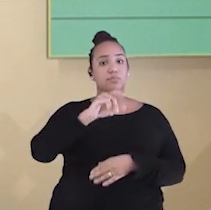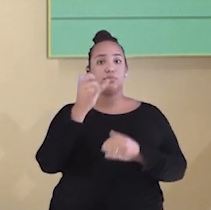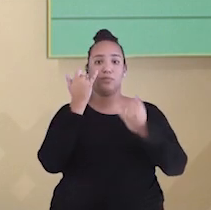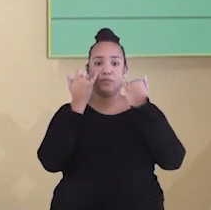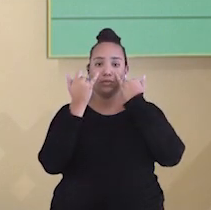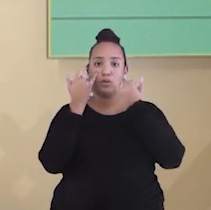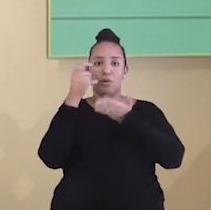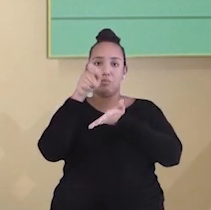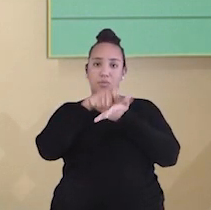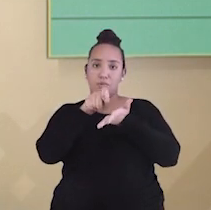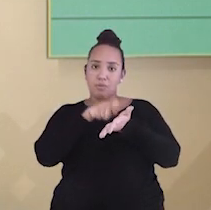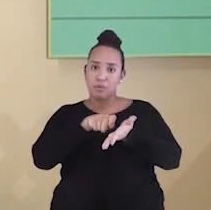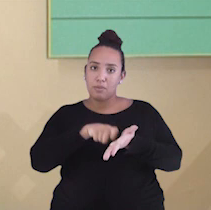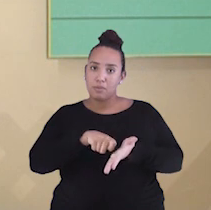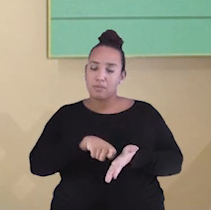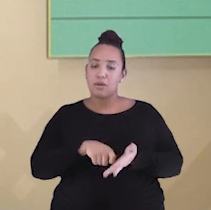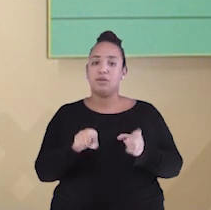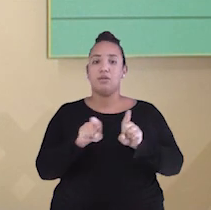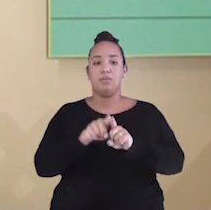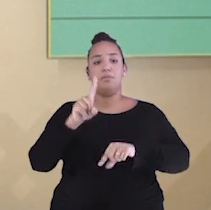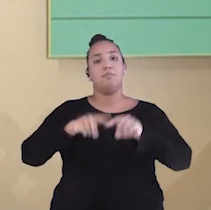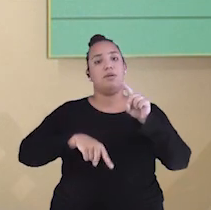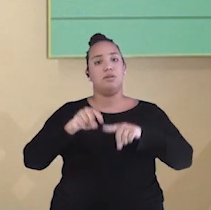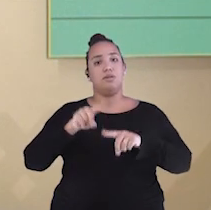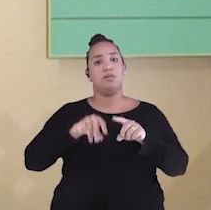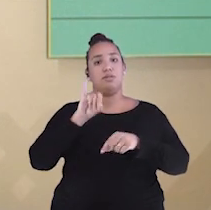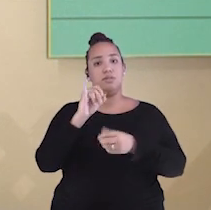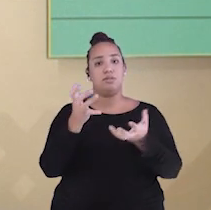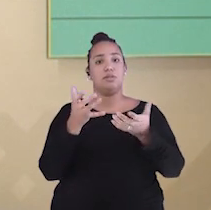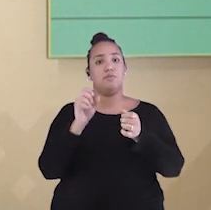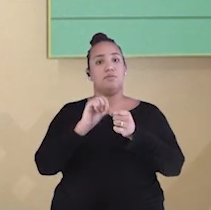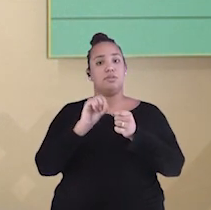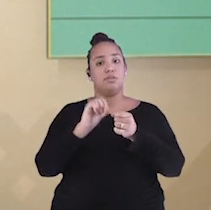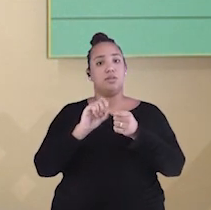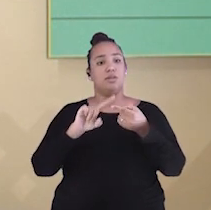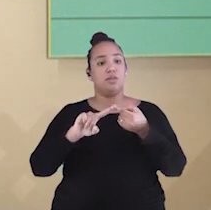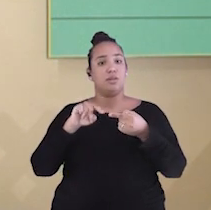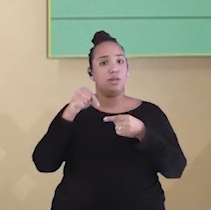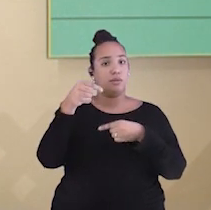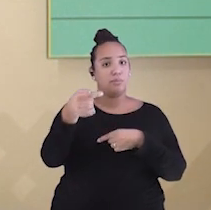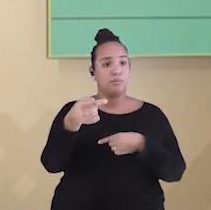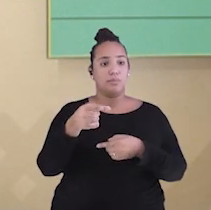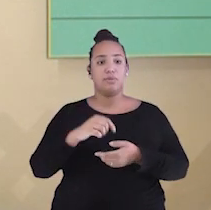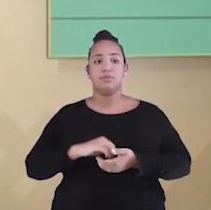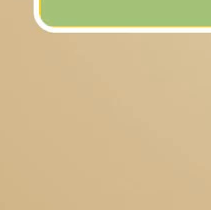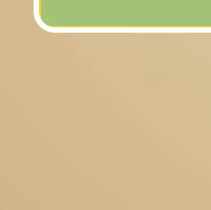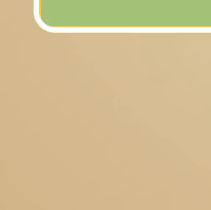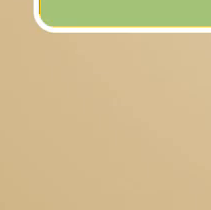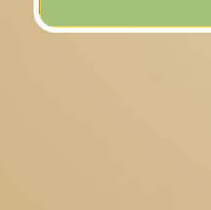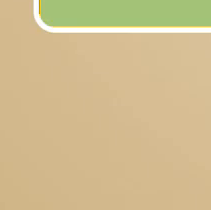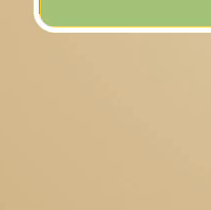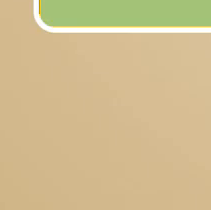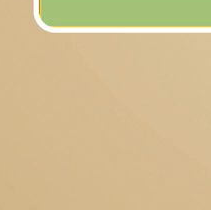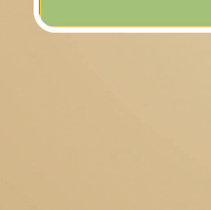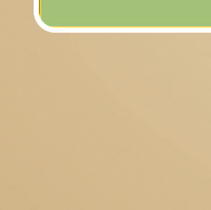vocês anotarem os tamanhos e os materiais, caso queiram fazer em outro momento após a aula.